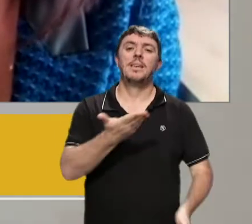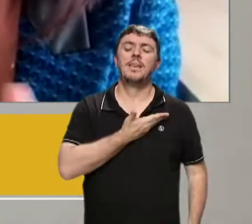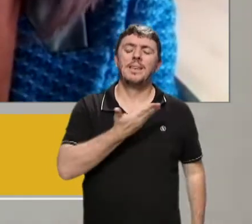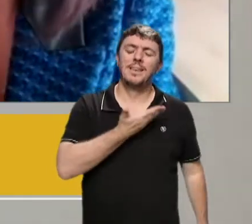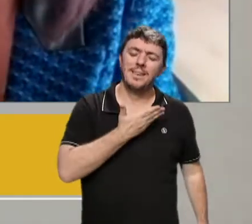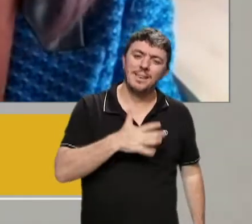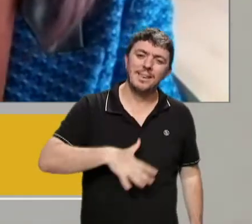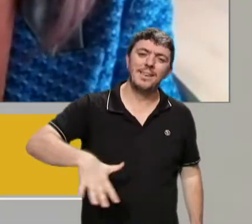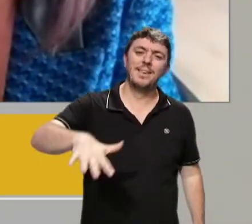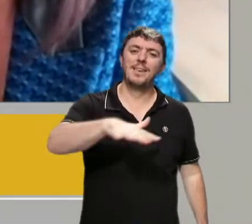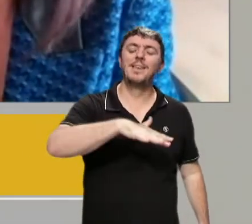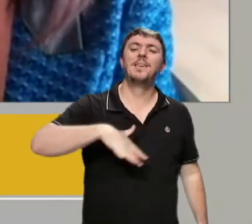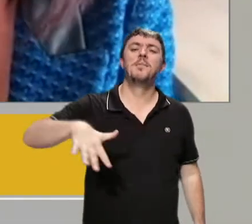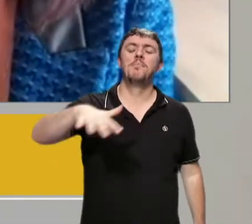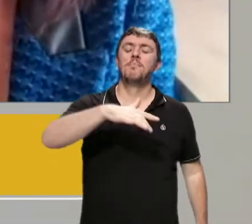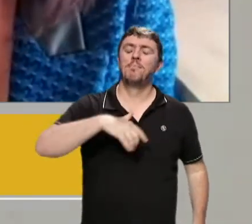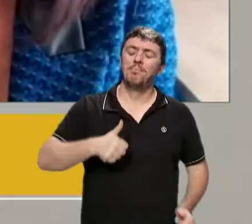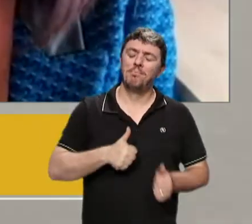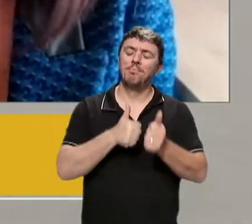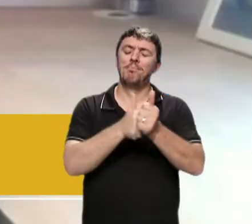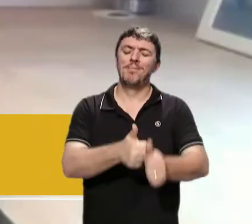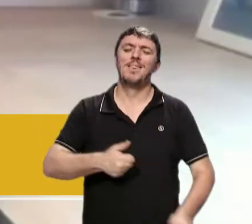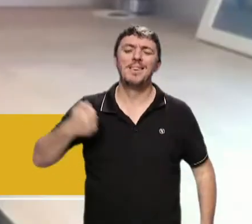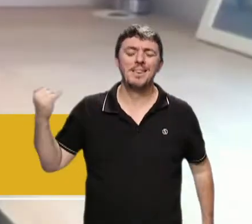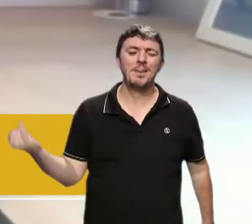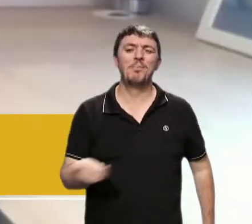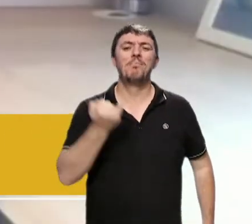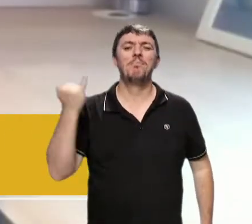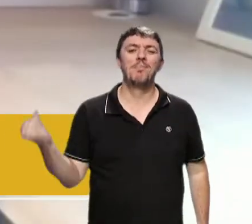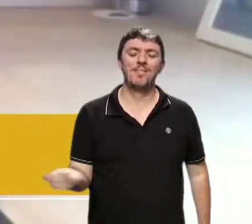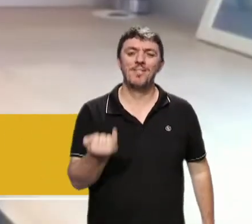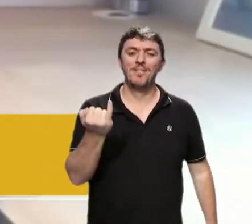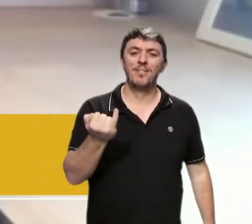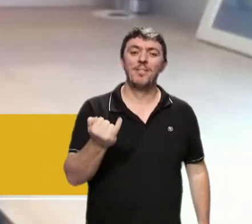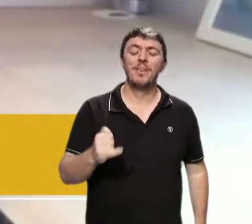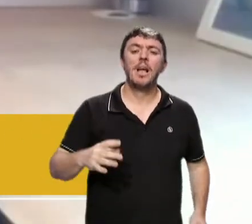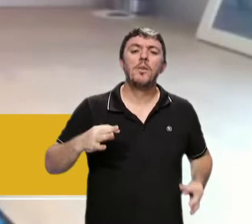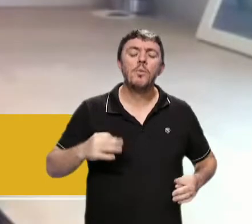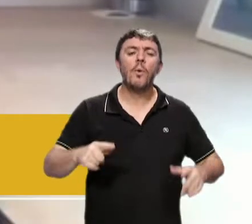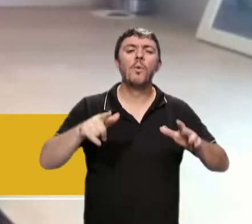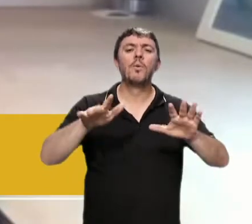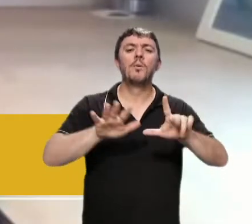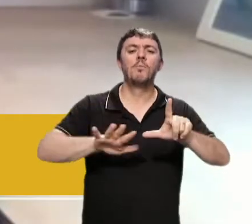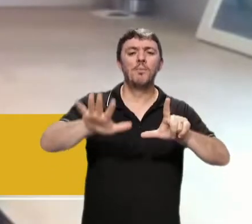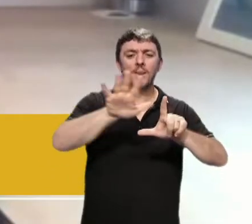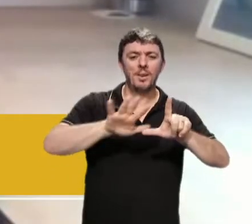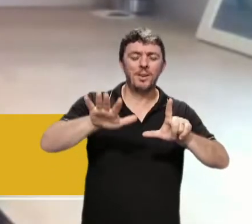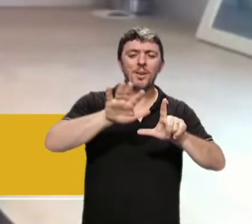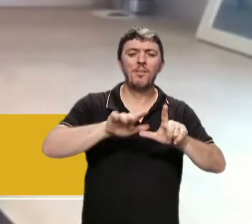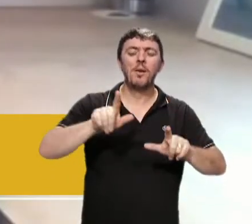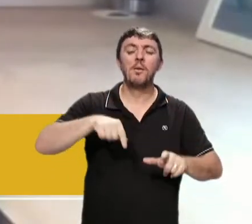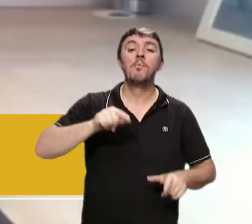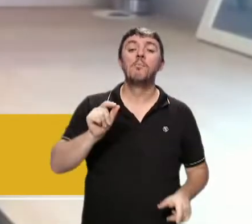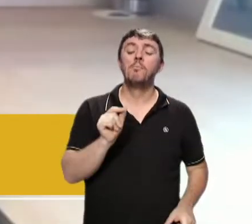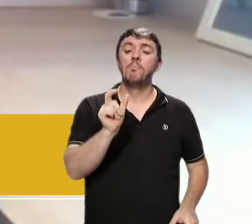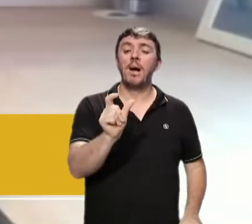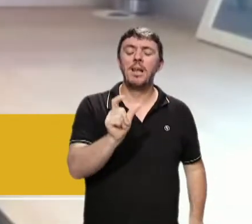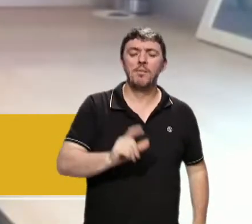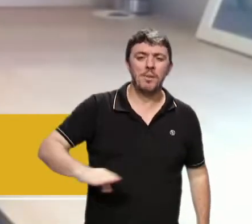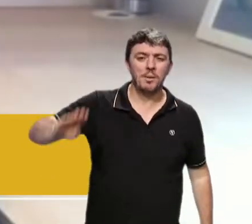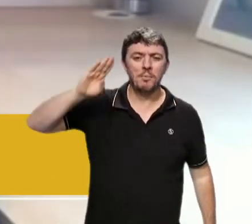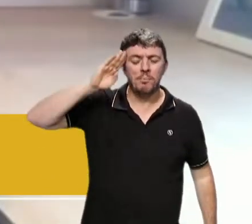consumir o conteúdo de quem a gente segue, né? E toda plataforma, ela sempre pensa numa palavra principal, que é inovar,